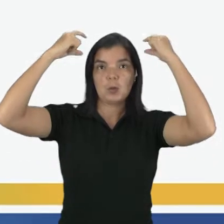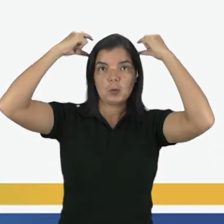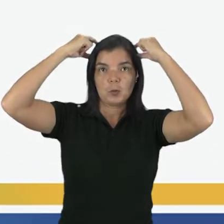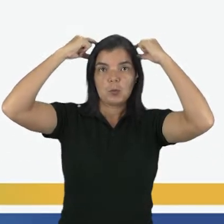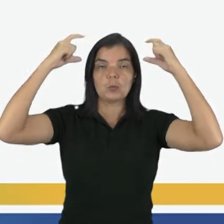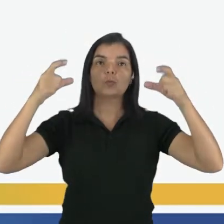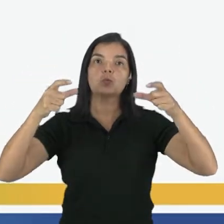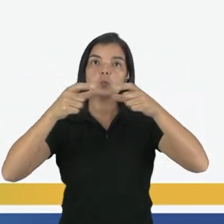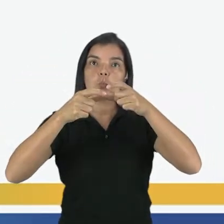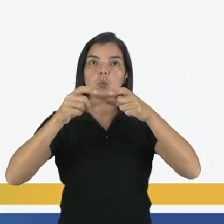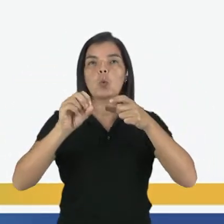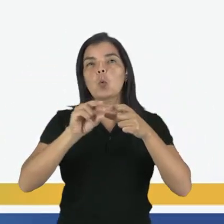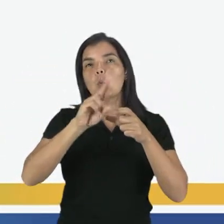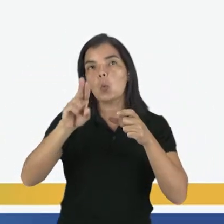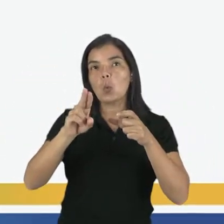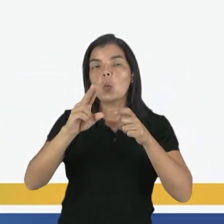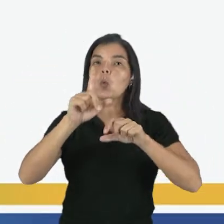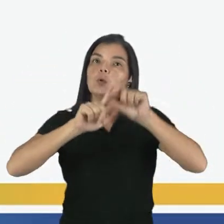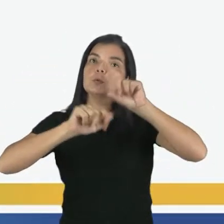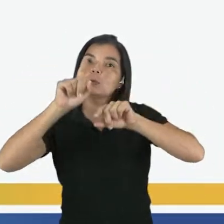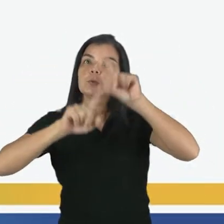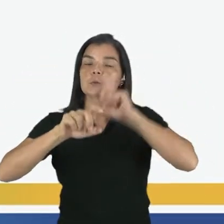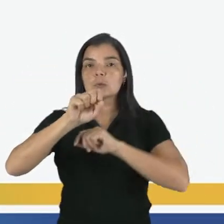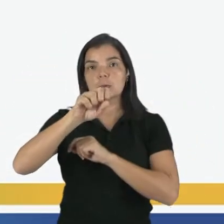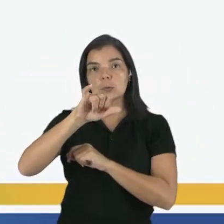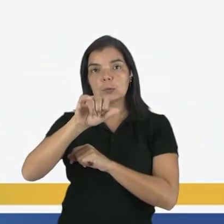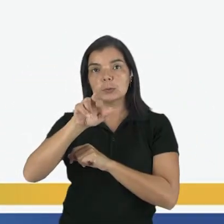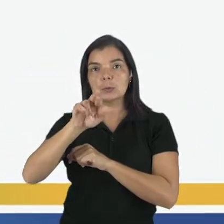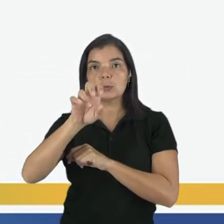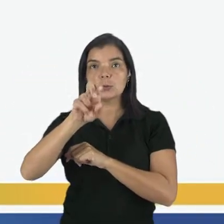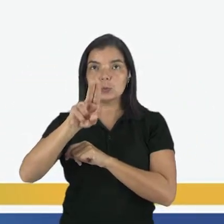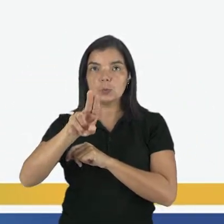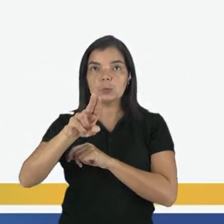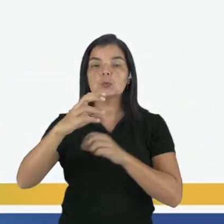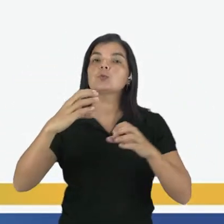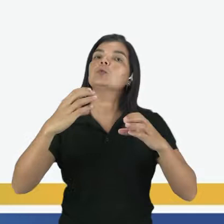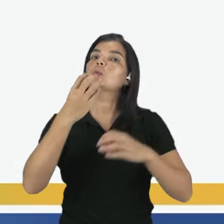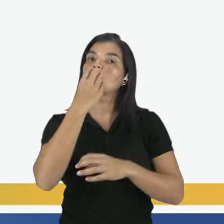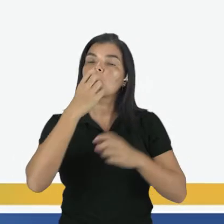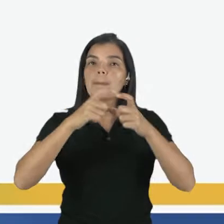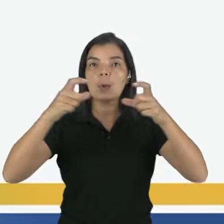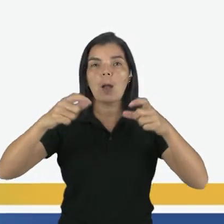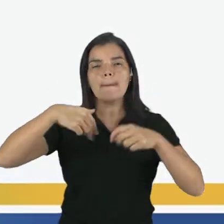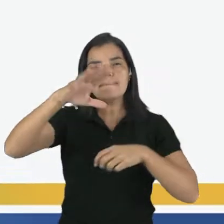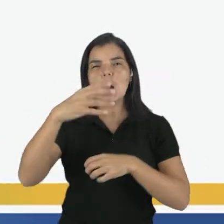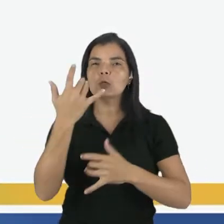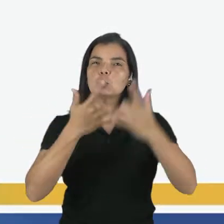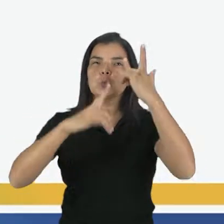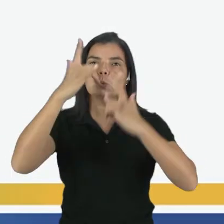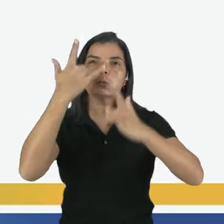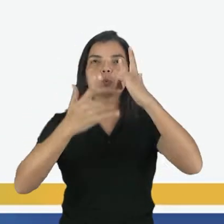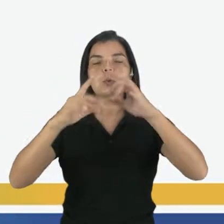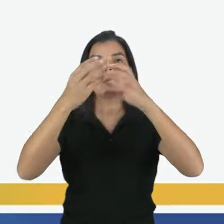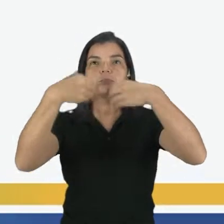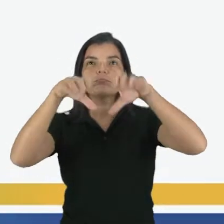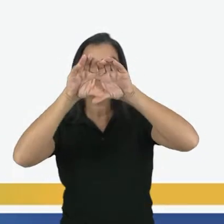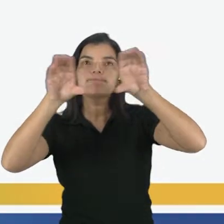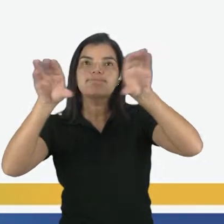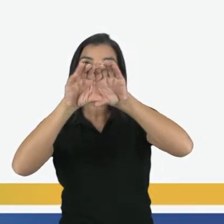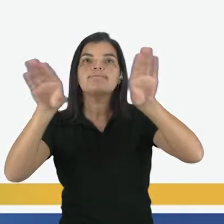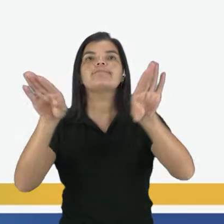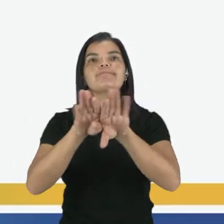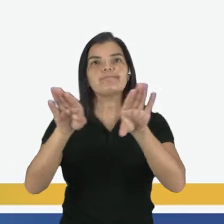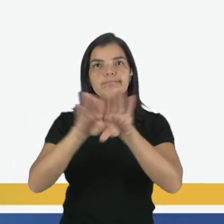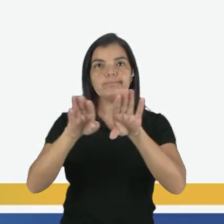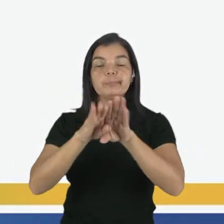Menor ou estrela Sírius da Cão Maior, a mais brilhante do céu. Além das constelações